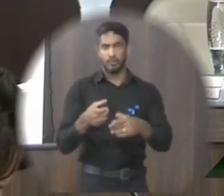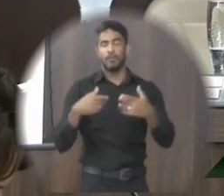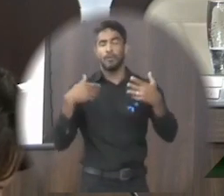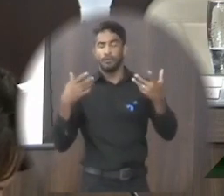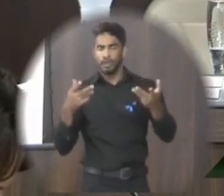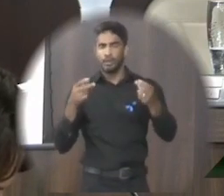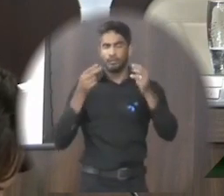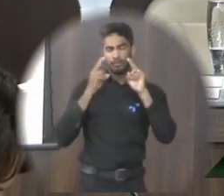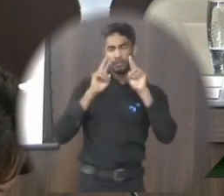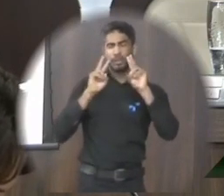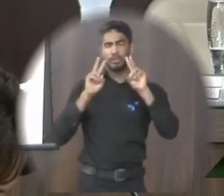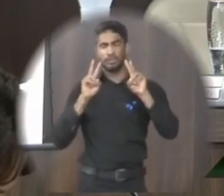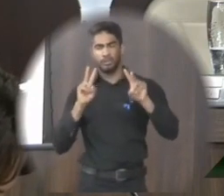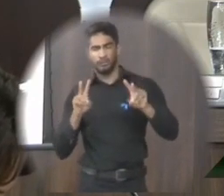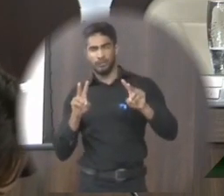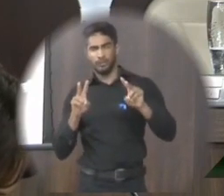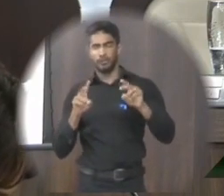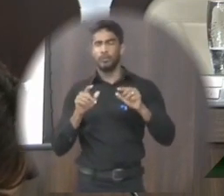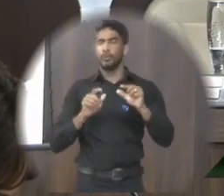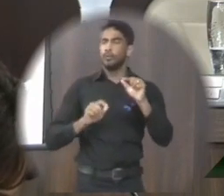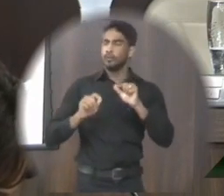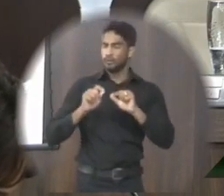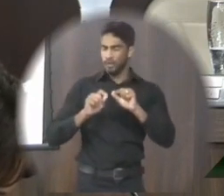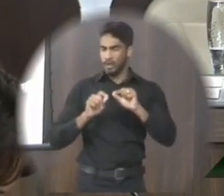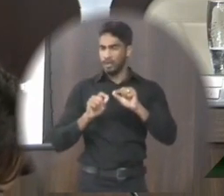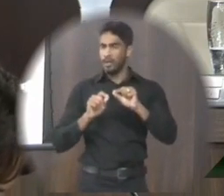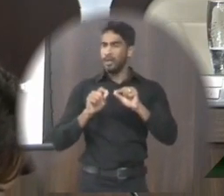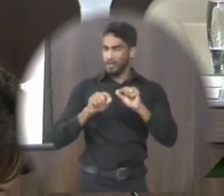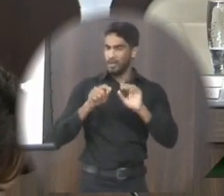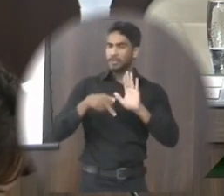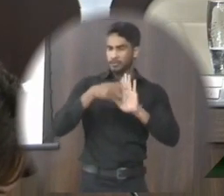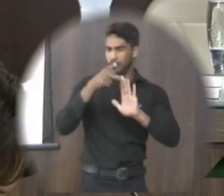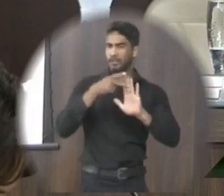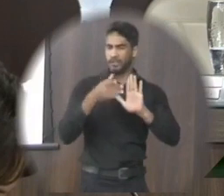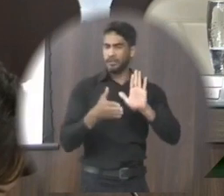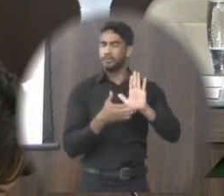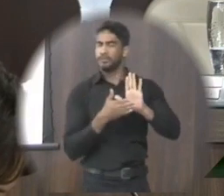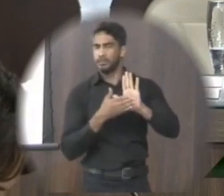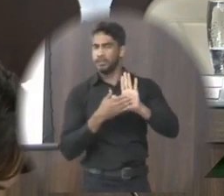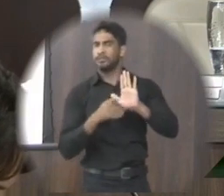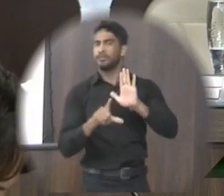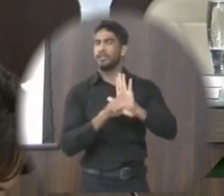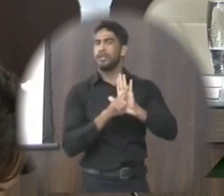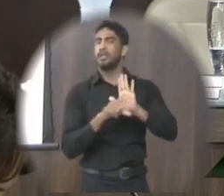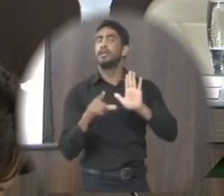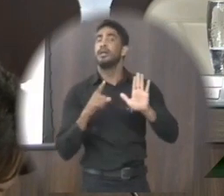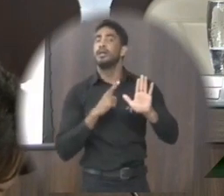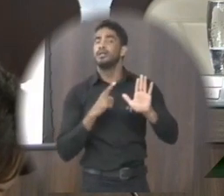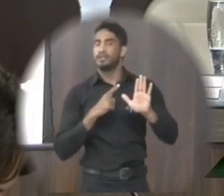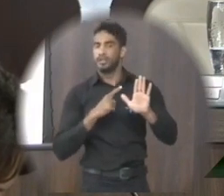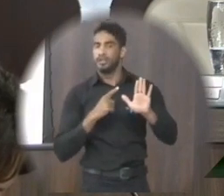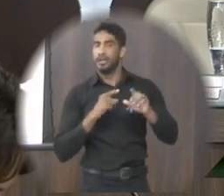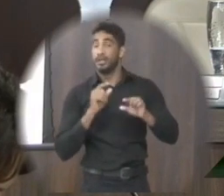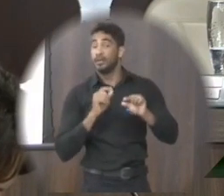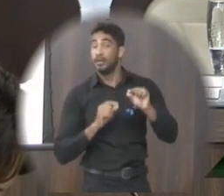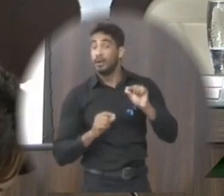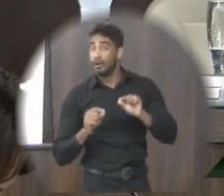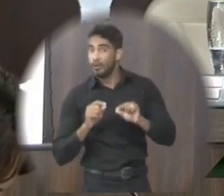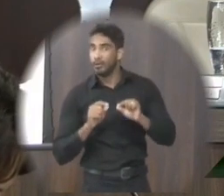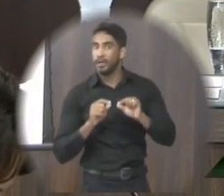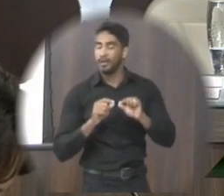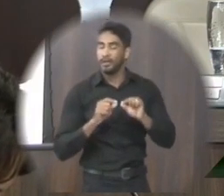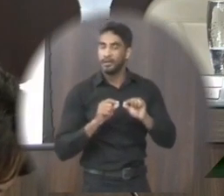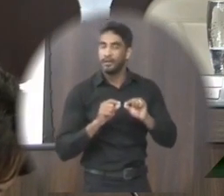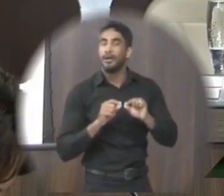a gente impetrou aqui, né, na administração, esse projeto de lei, que ele tem um cunho, né,